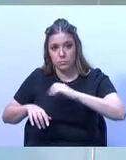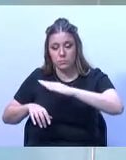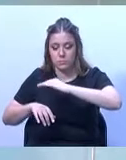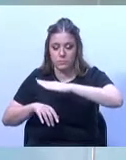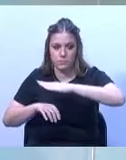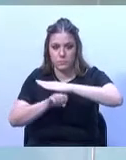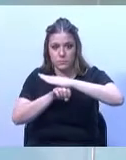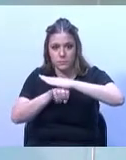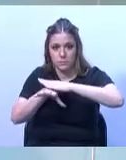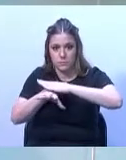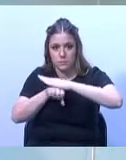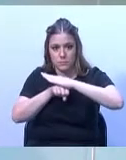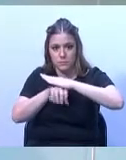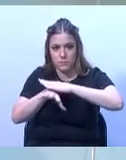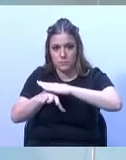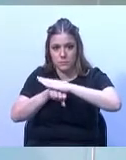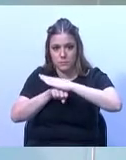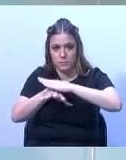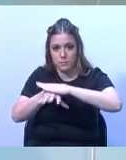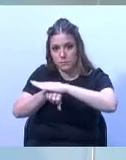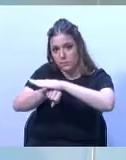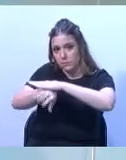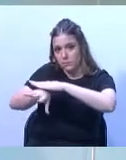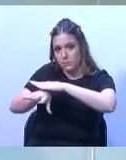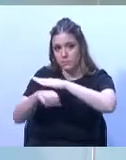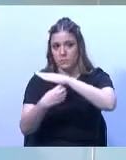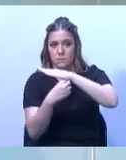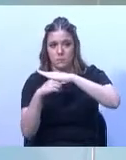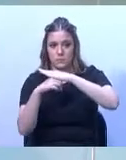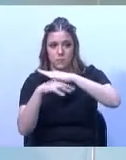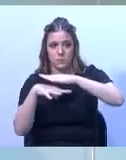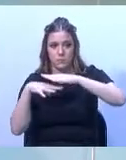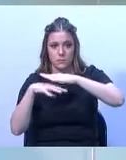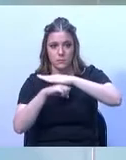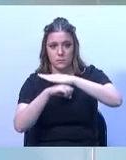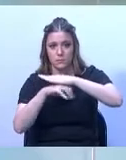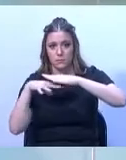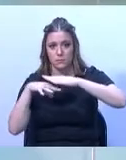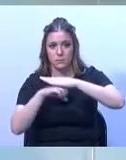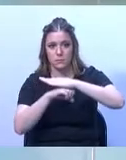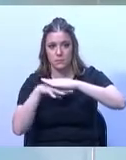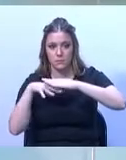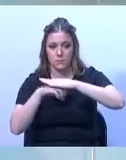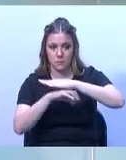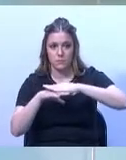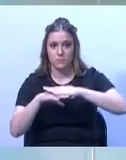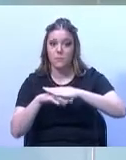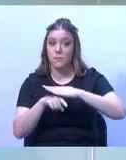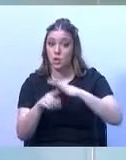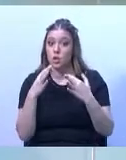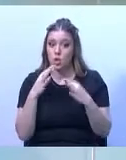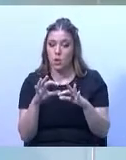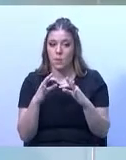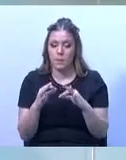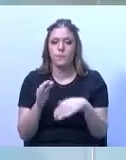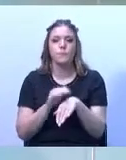encolhe, estica e encolhe, estica e encolhe. Esta tal fáscia. Isso é o normal. Por algum motivo, a nossa